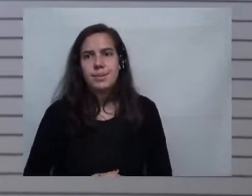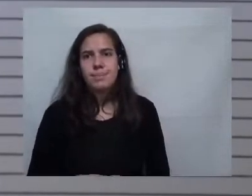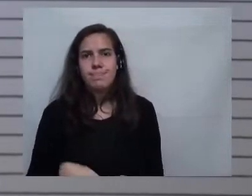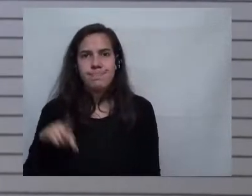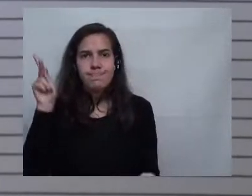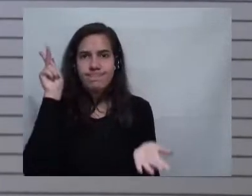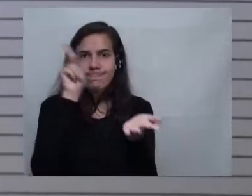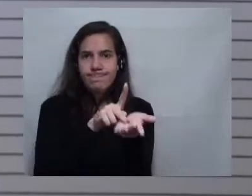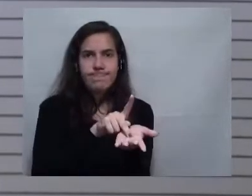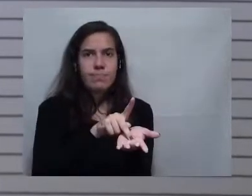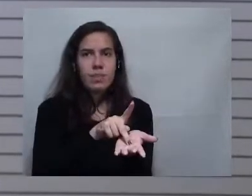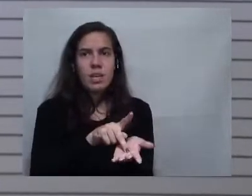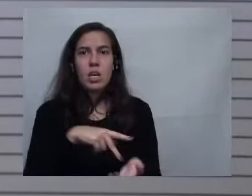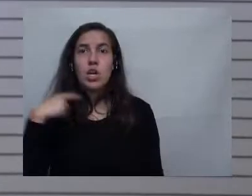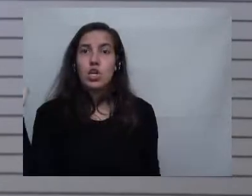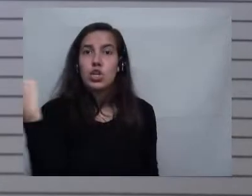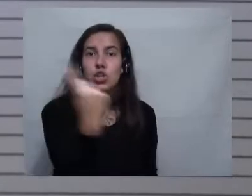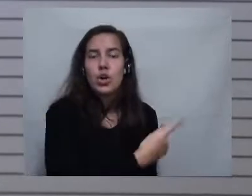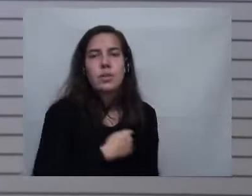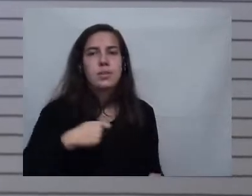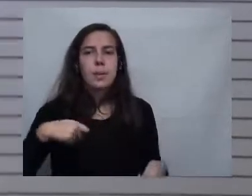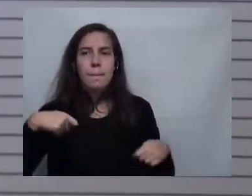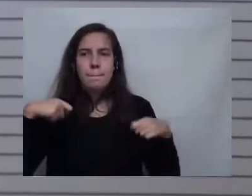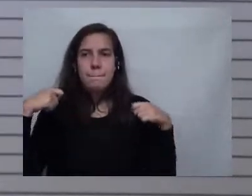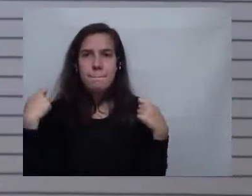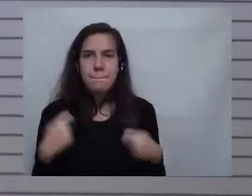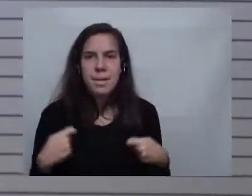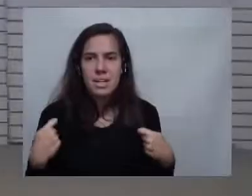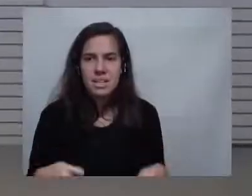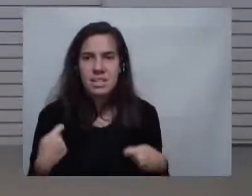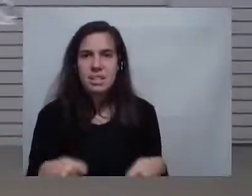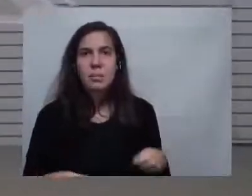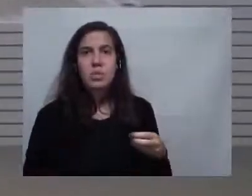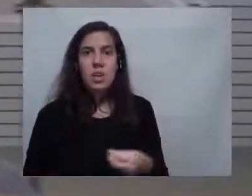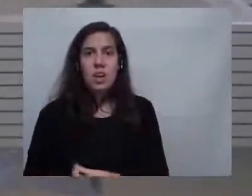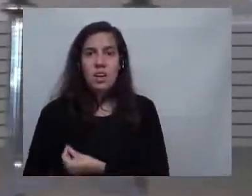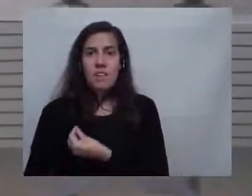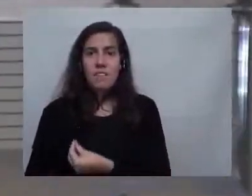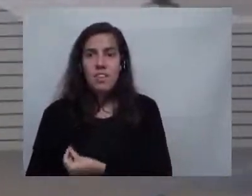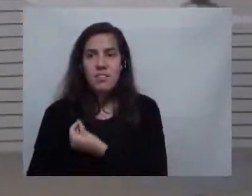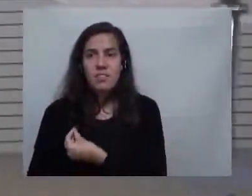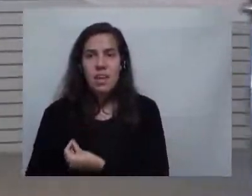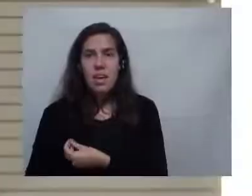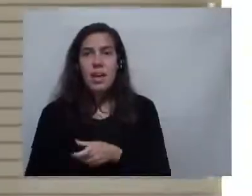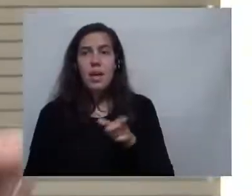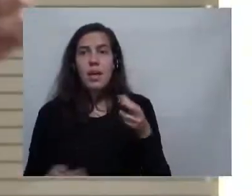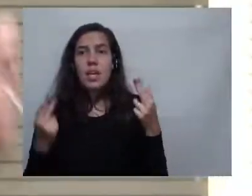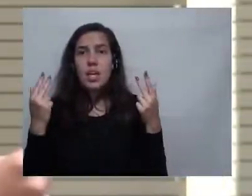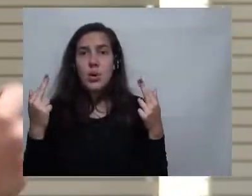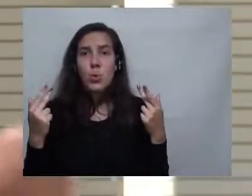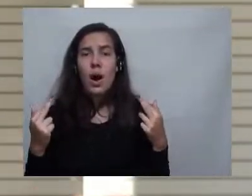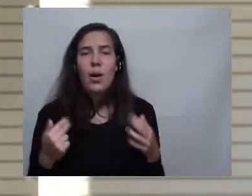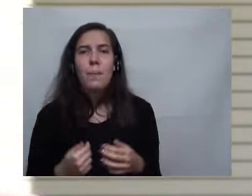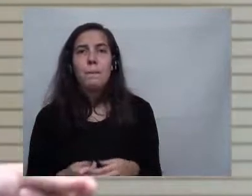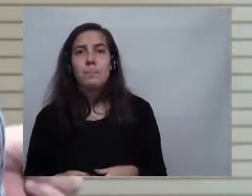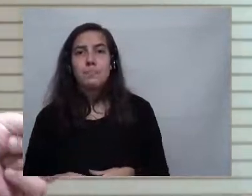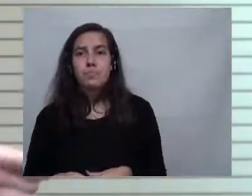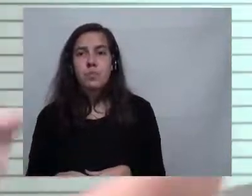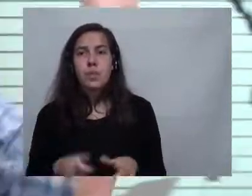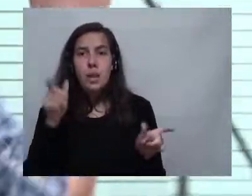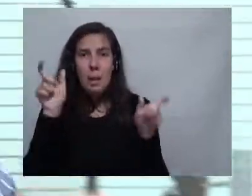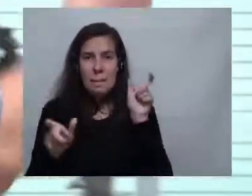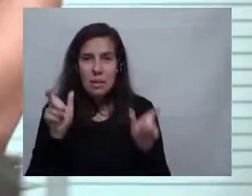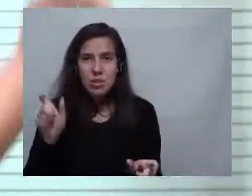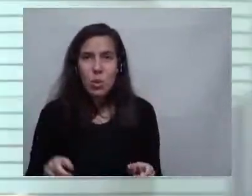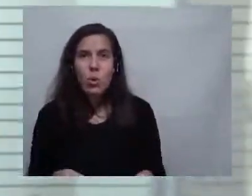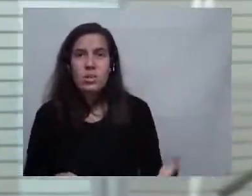minha irmã e nós temos que ser como aqueles que viviam em Roma e no incêndio de Nero